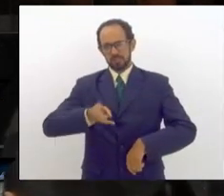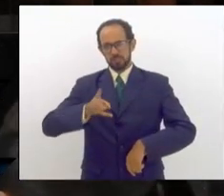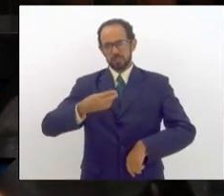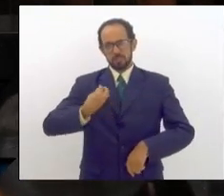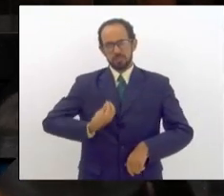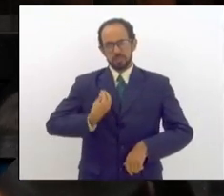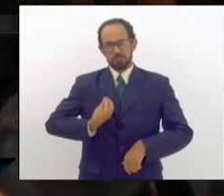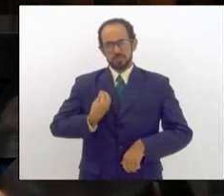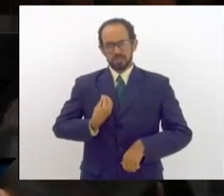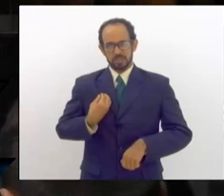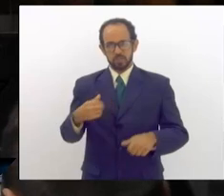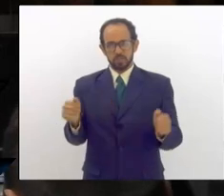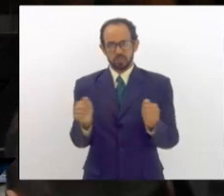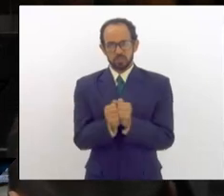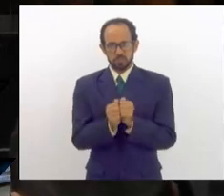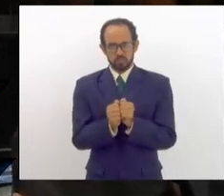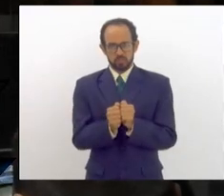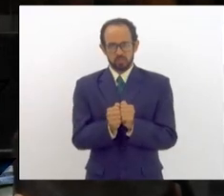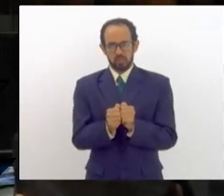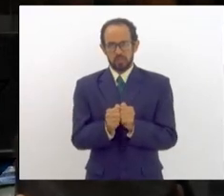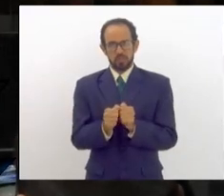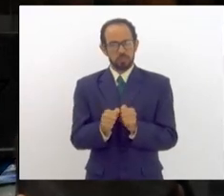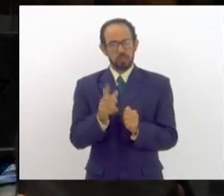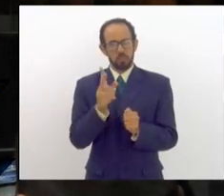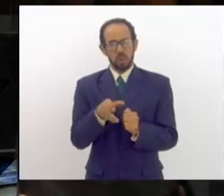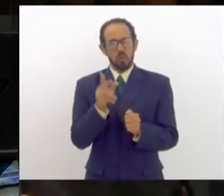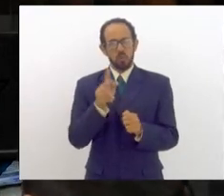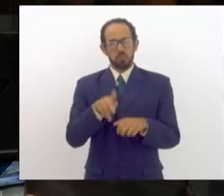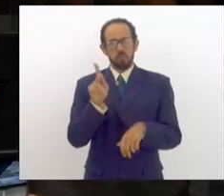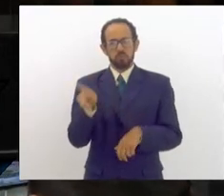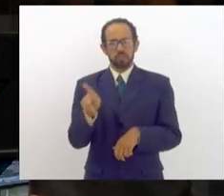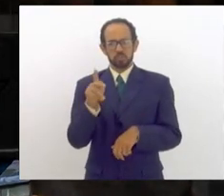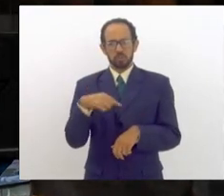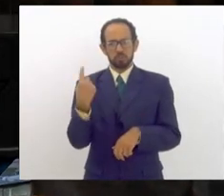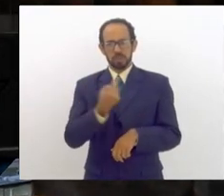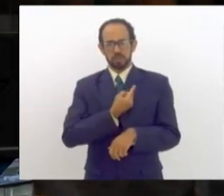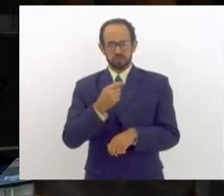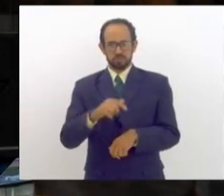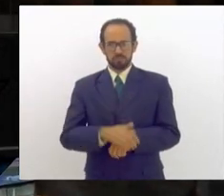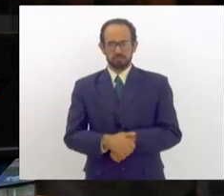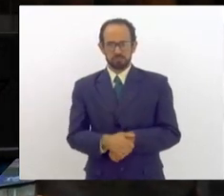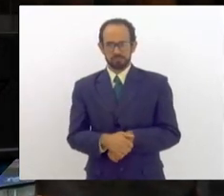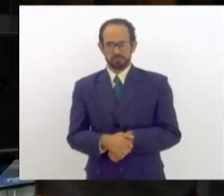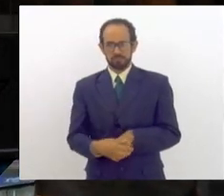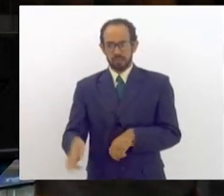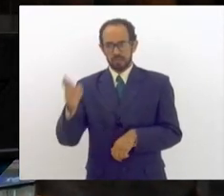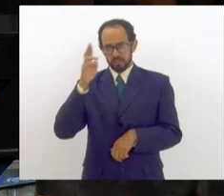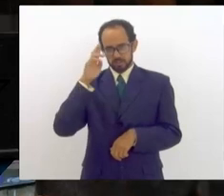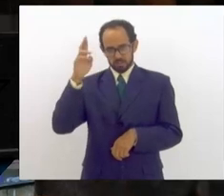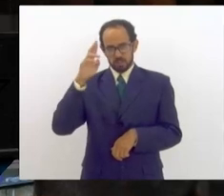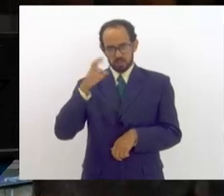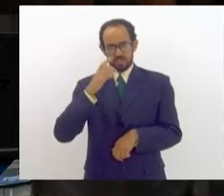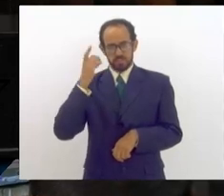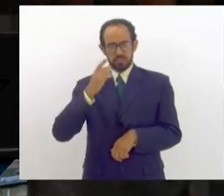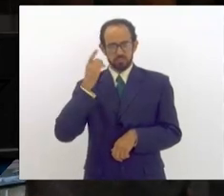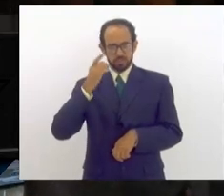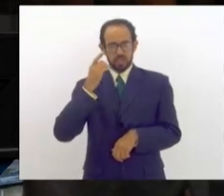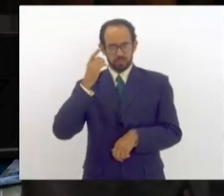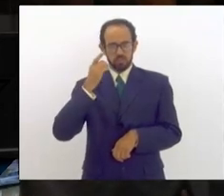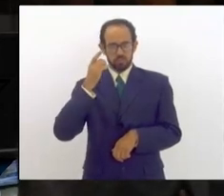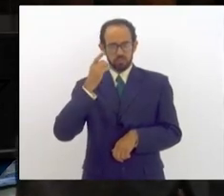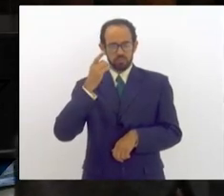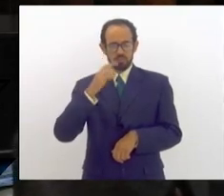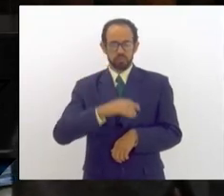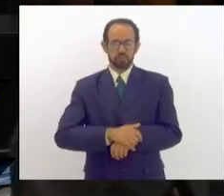aqui em nosso meio um verdadeiro professor e Senhoras deputadas e seus deputados